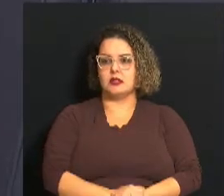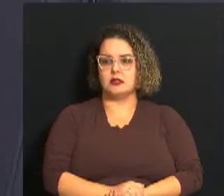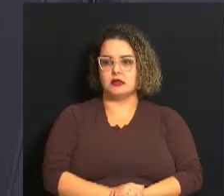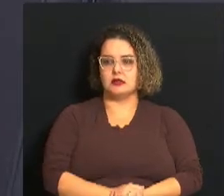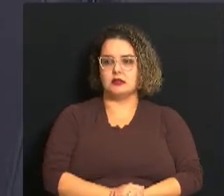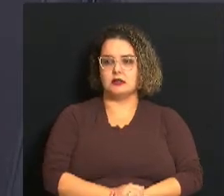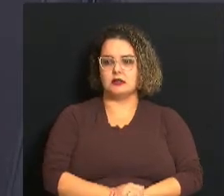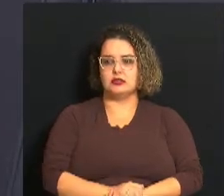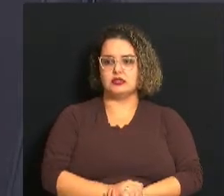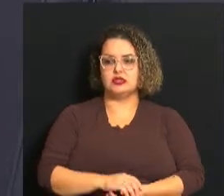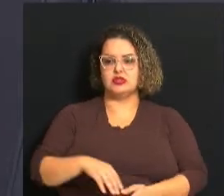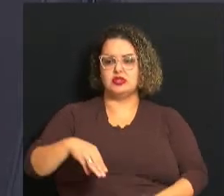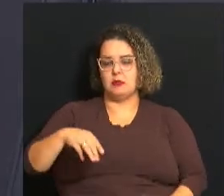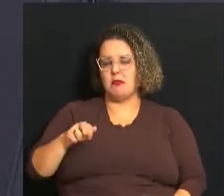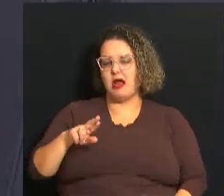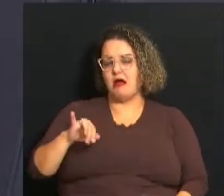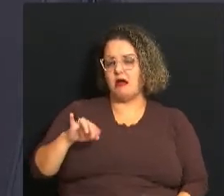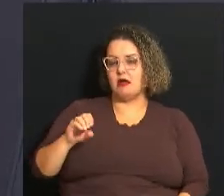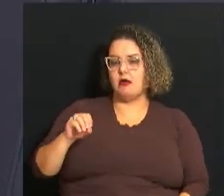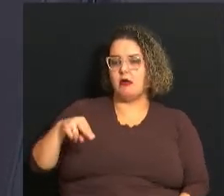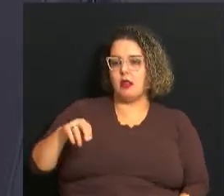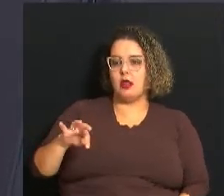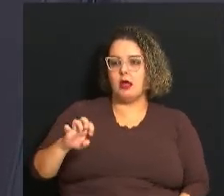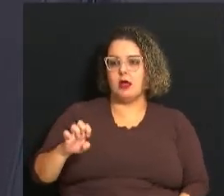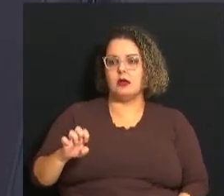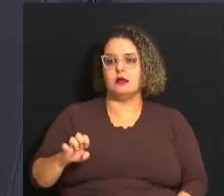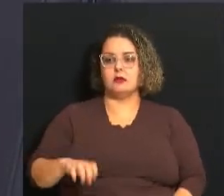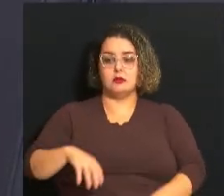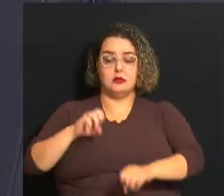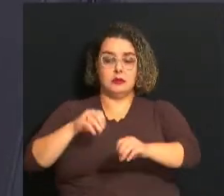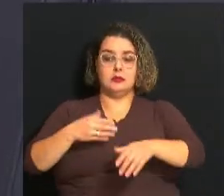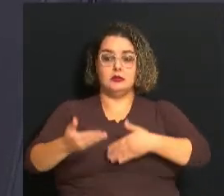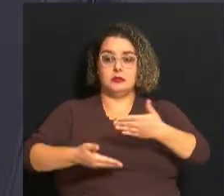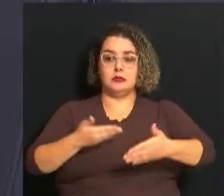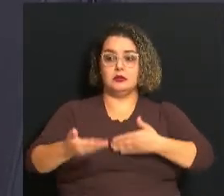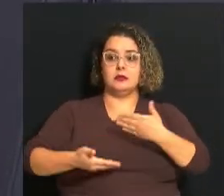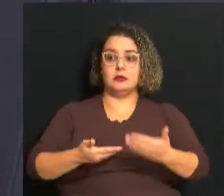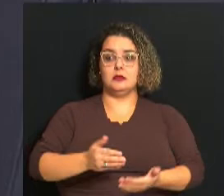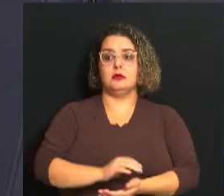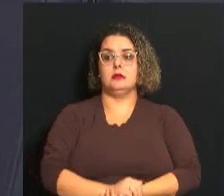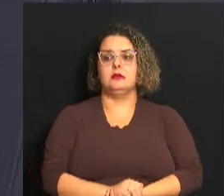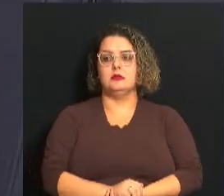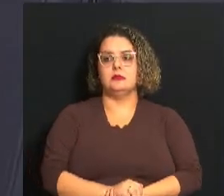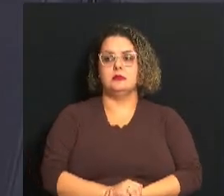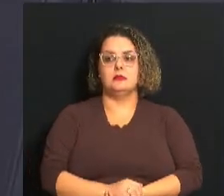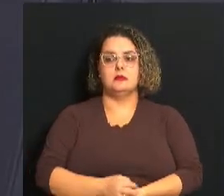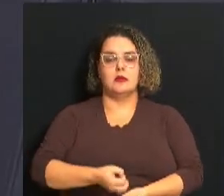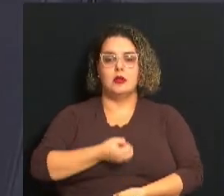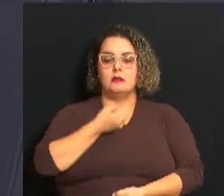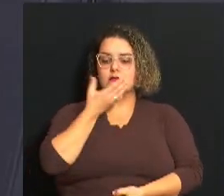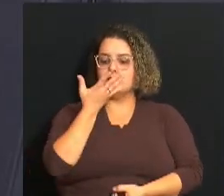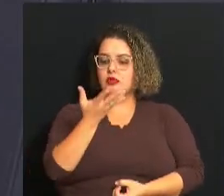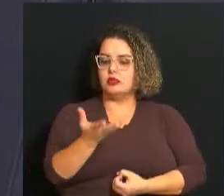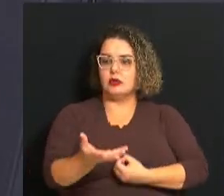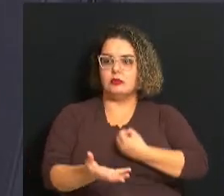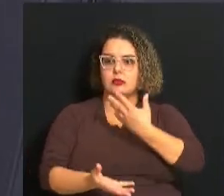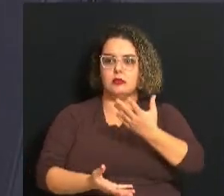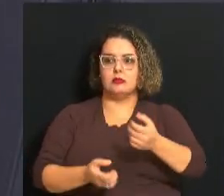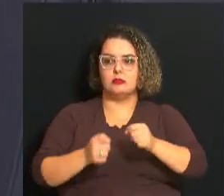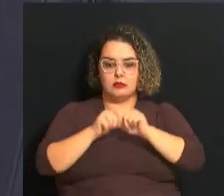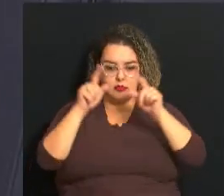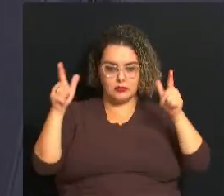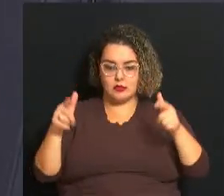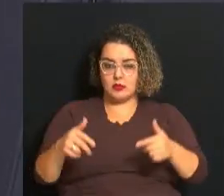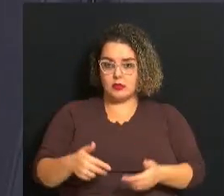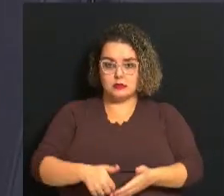também de trabalhadores da educação a seu serviço é um depoimento que eu hoje acordei fez as primeiras